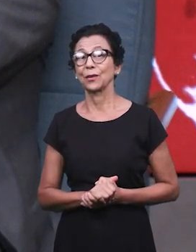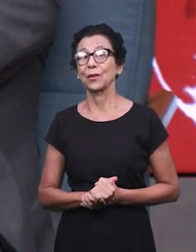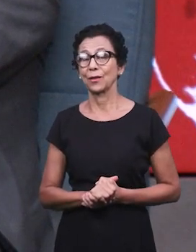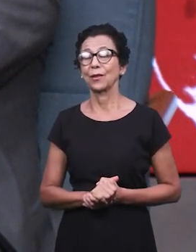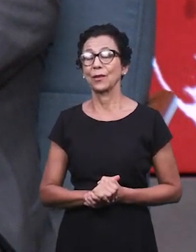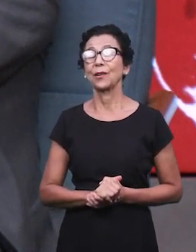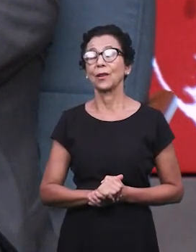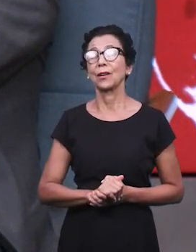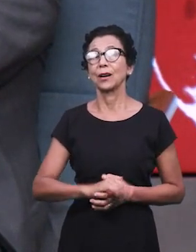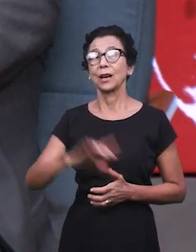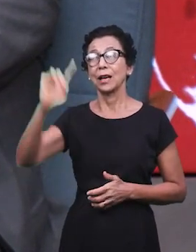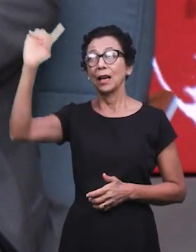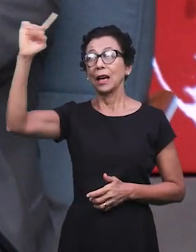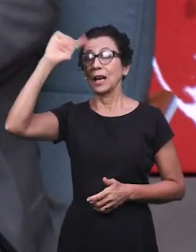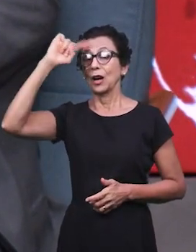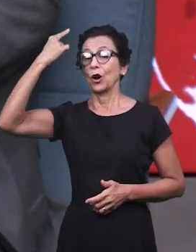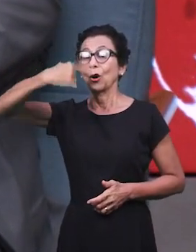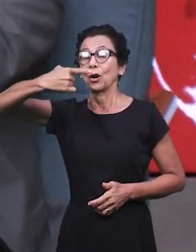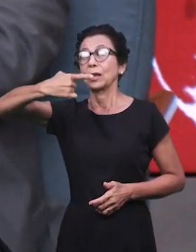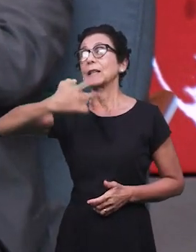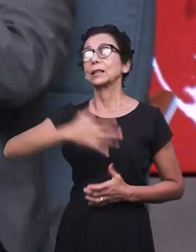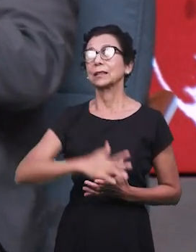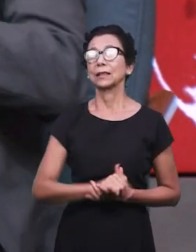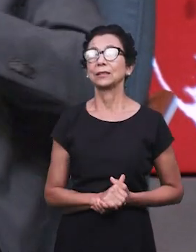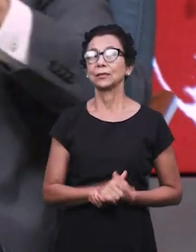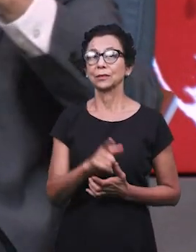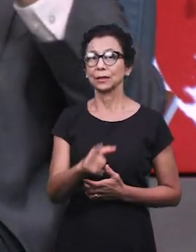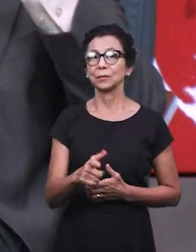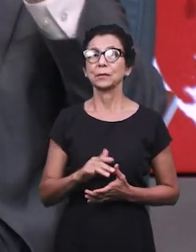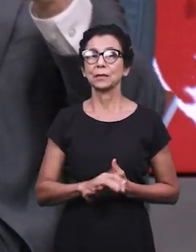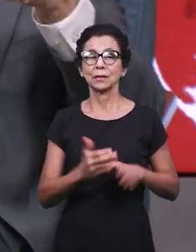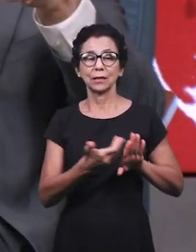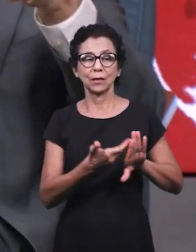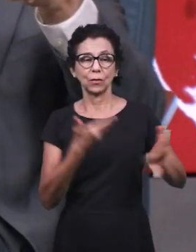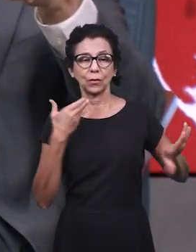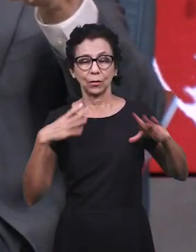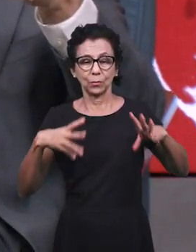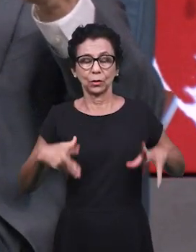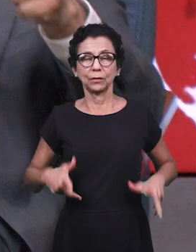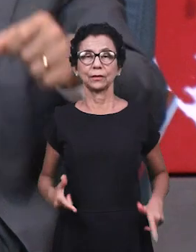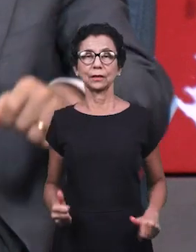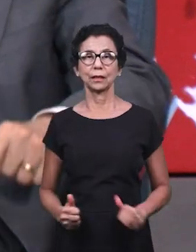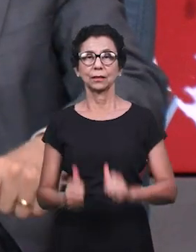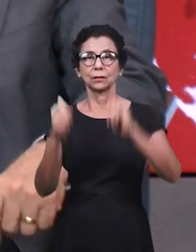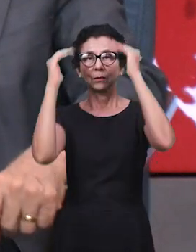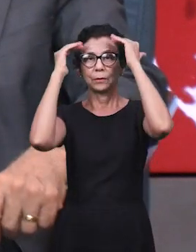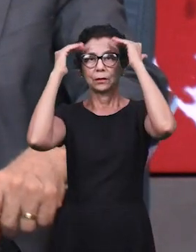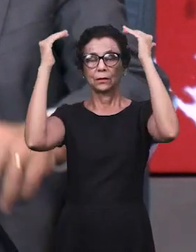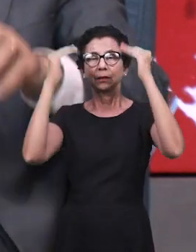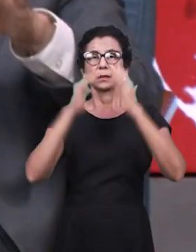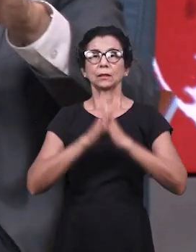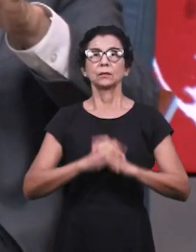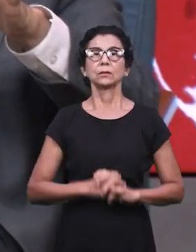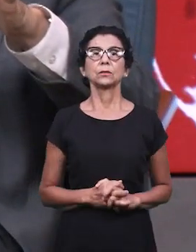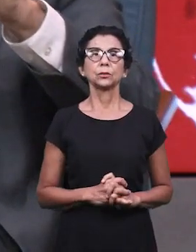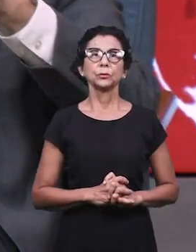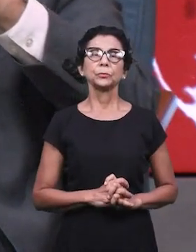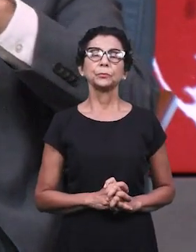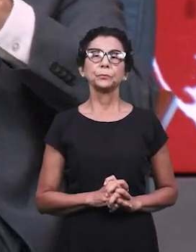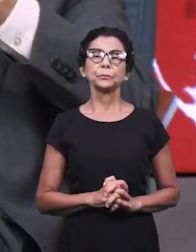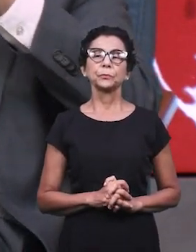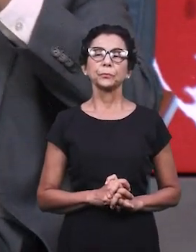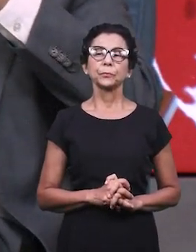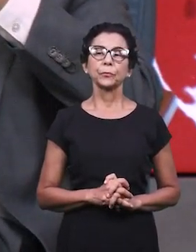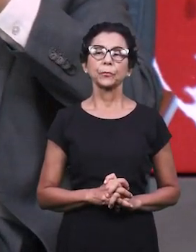que estar pronta, preparada, saudável para realizar aquilo que ele quer fazer. Nós vamos continuar com